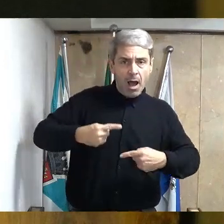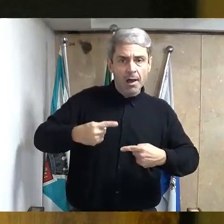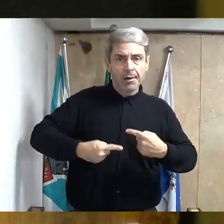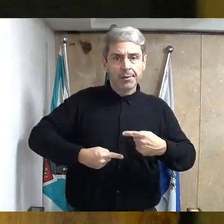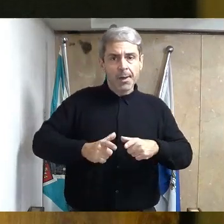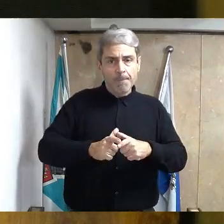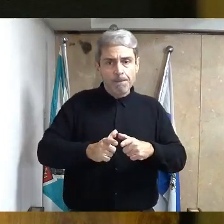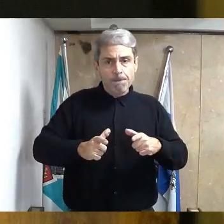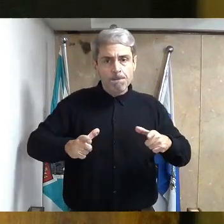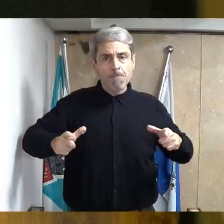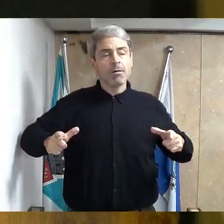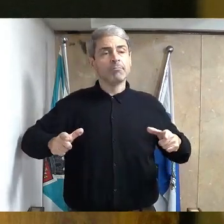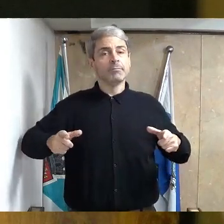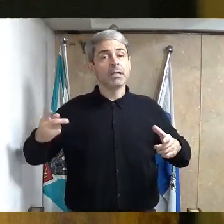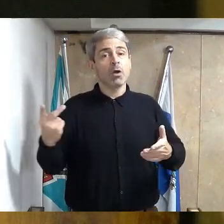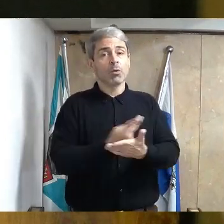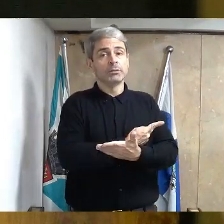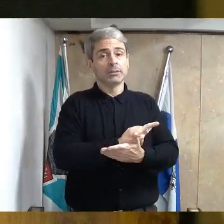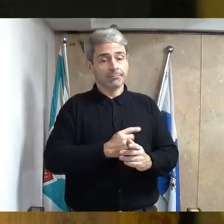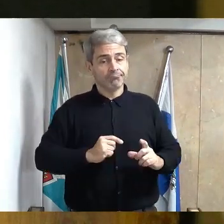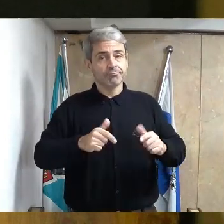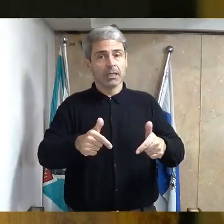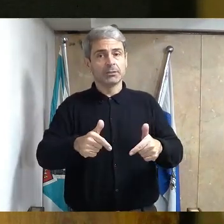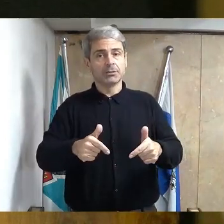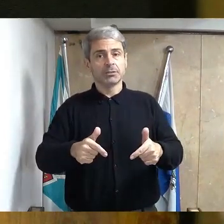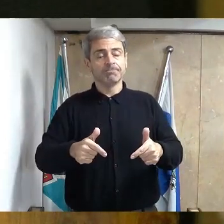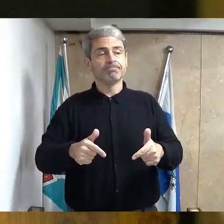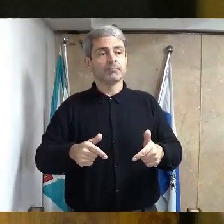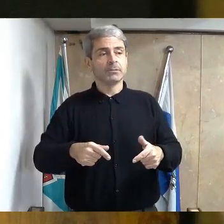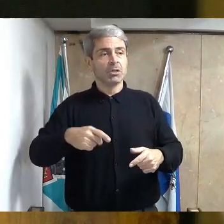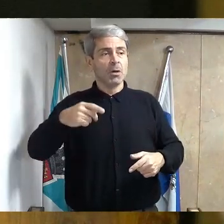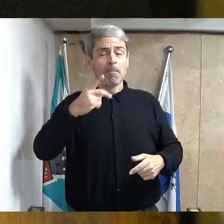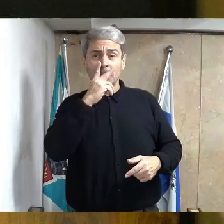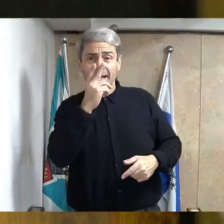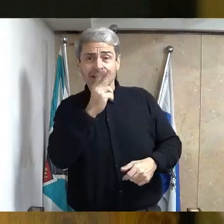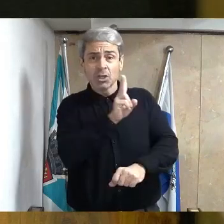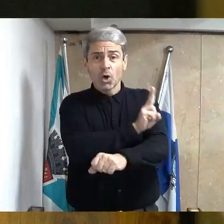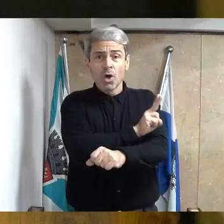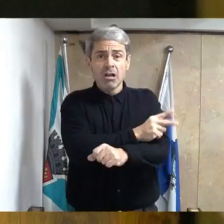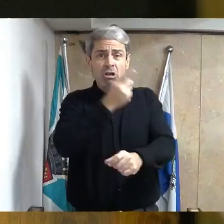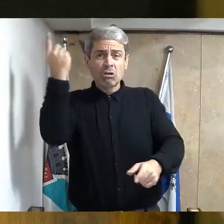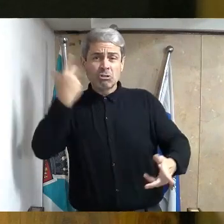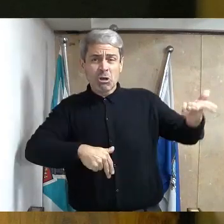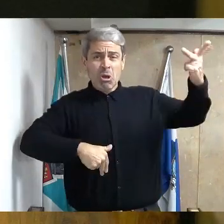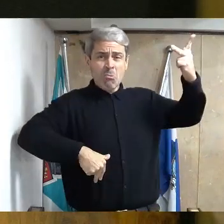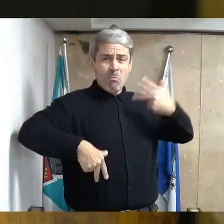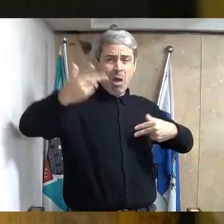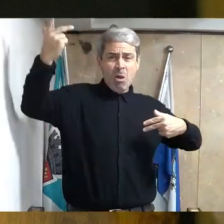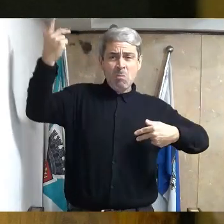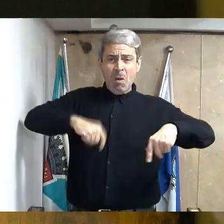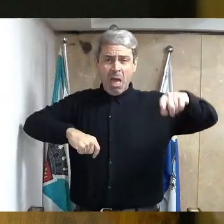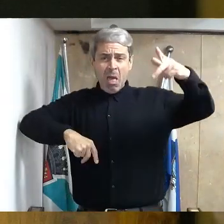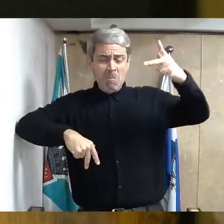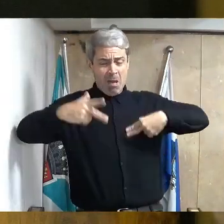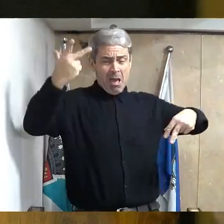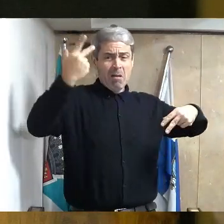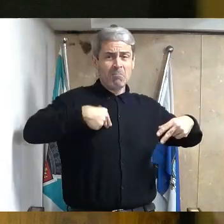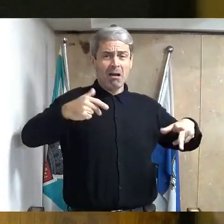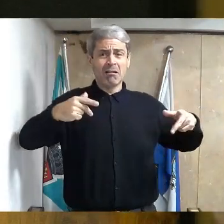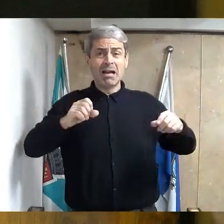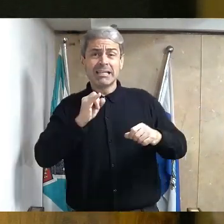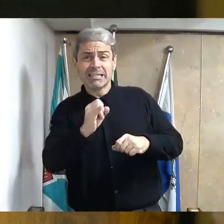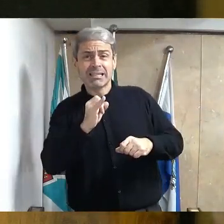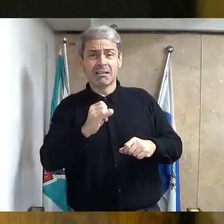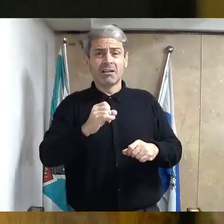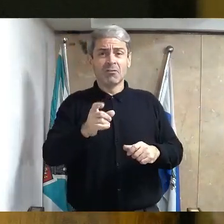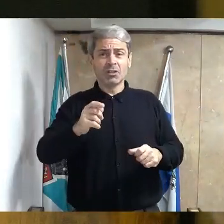se tem que penalizar. São chicotadas, porque o que dói, se fosse uma pancada, se